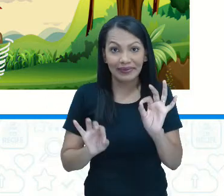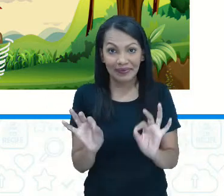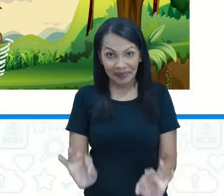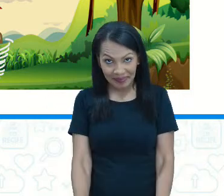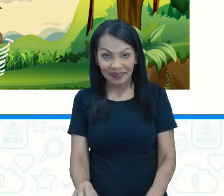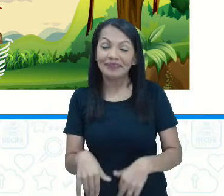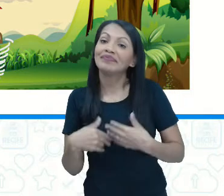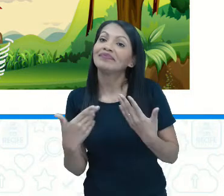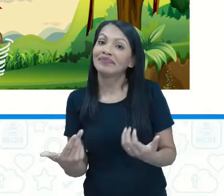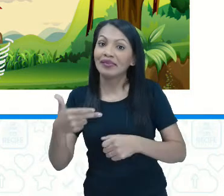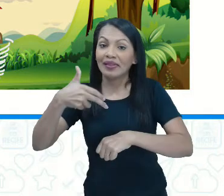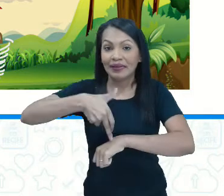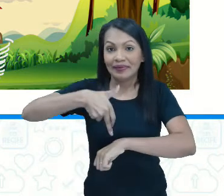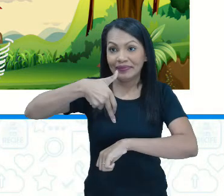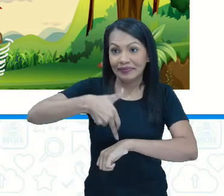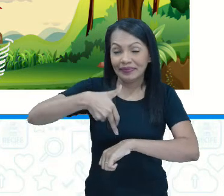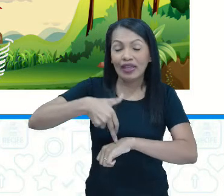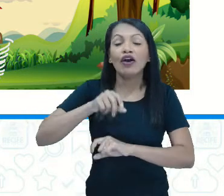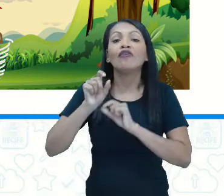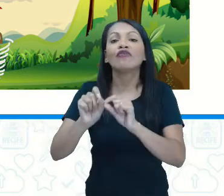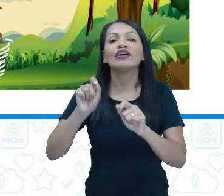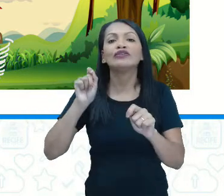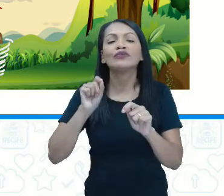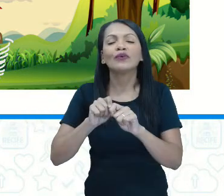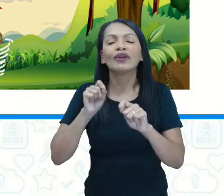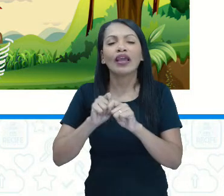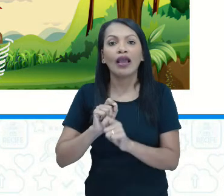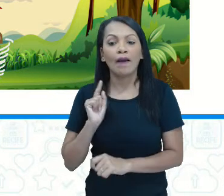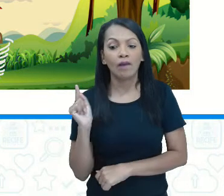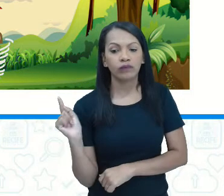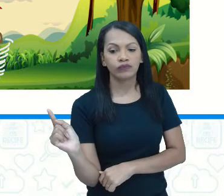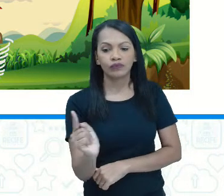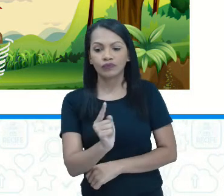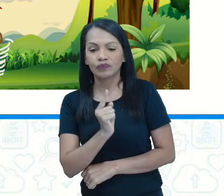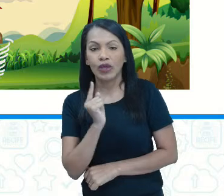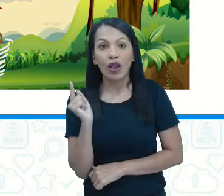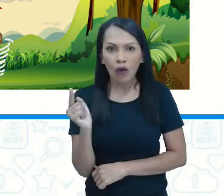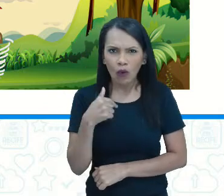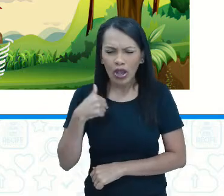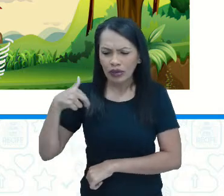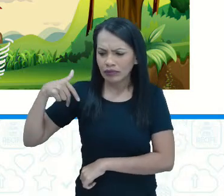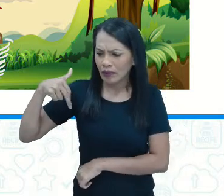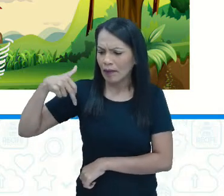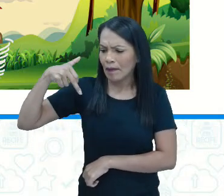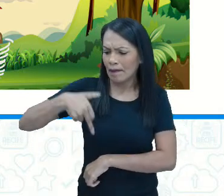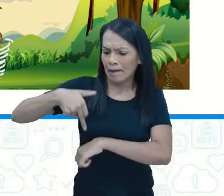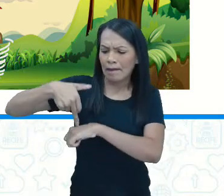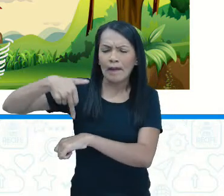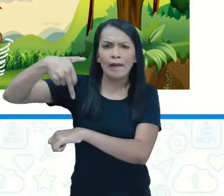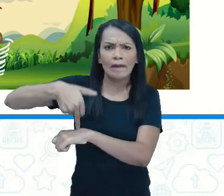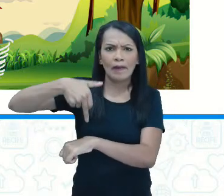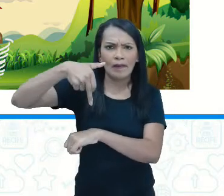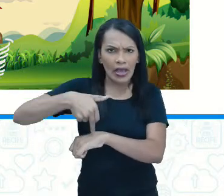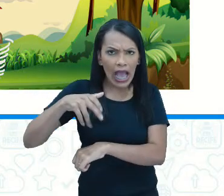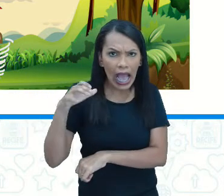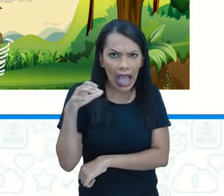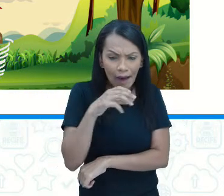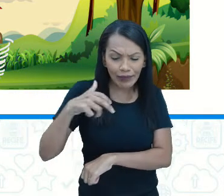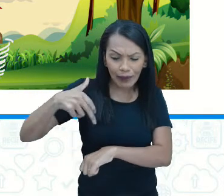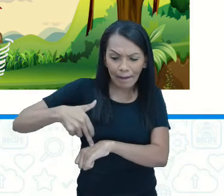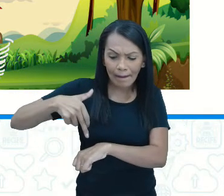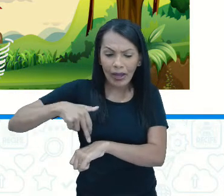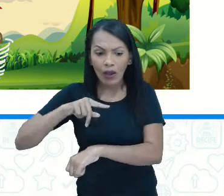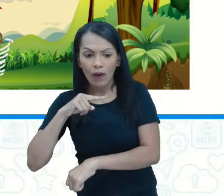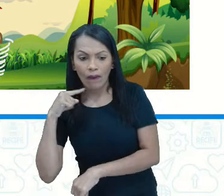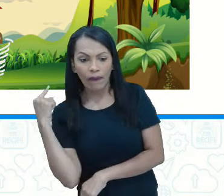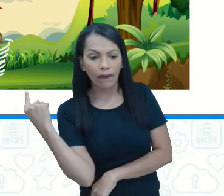O Saci cria um redemoinho quando passa rápido por um lugar. Olha o que eu falei,